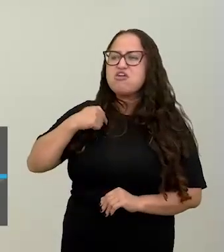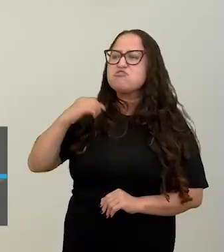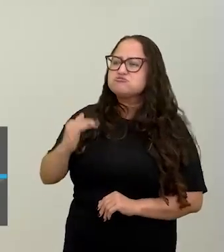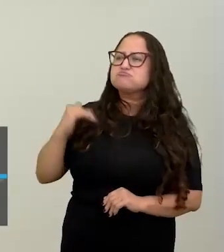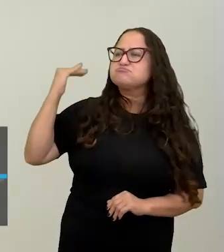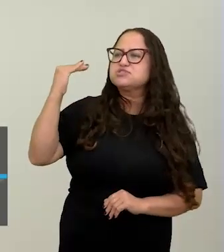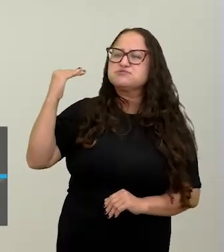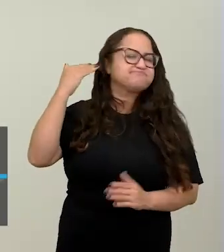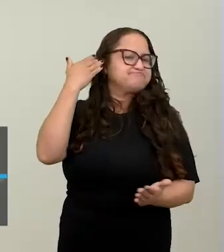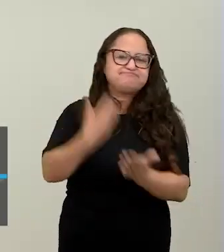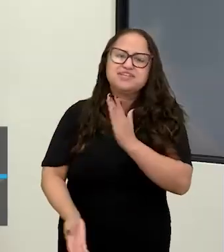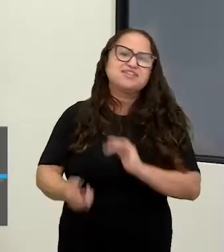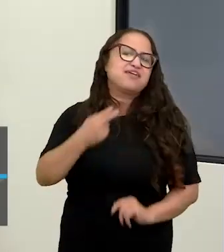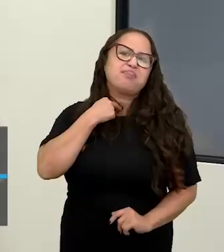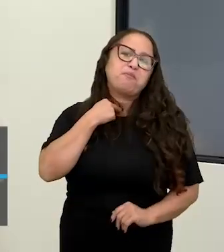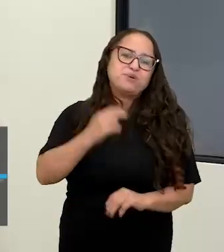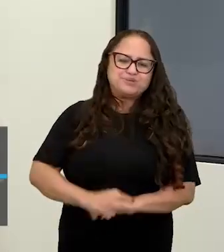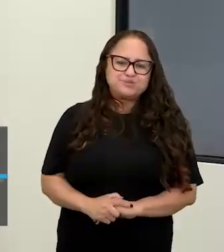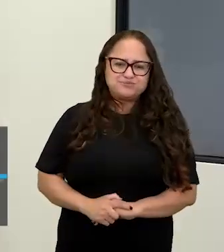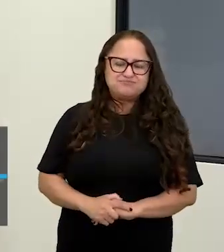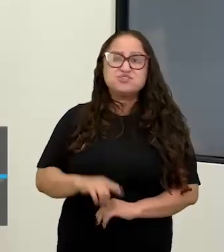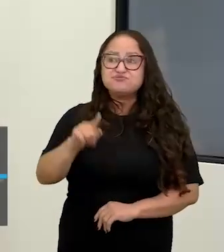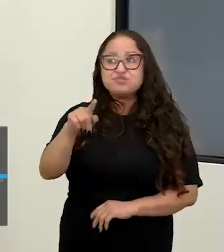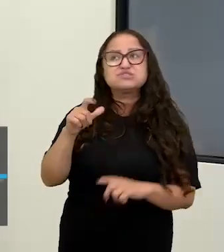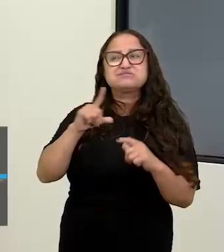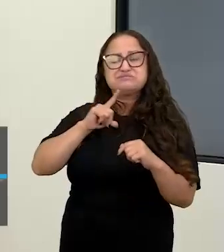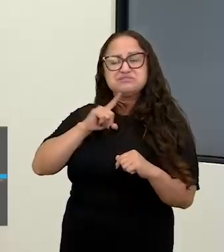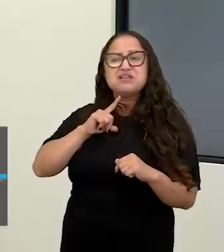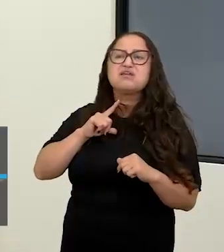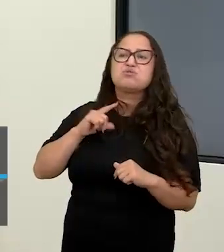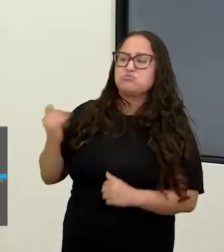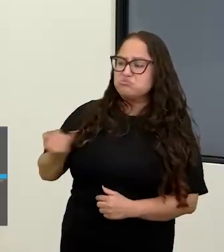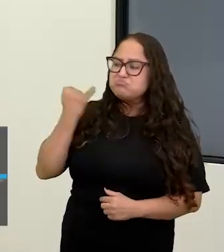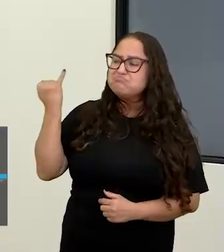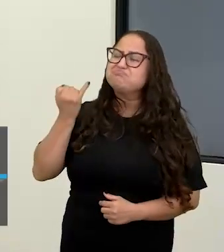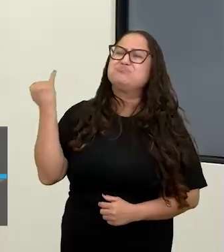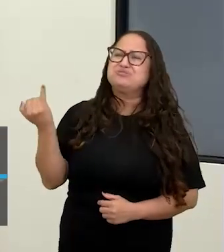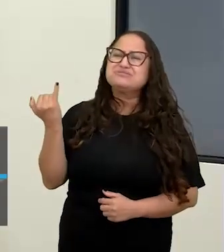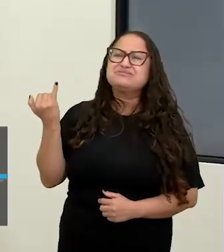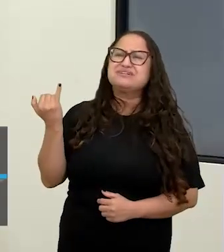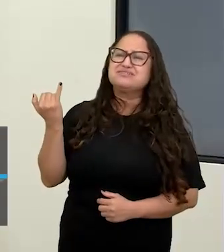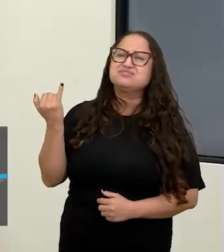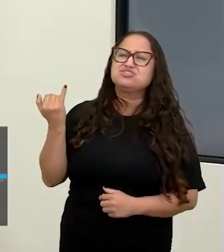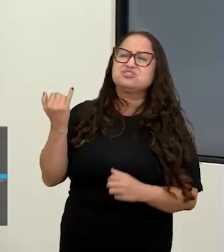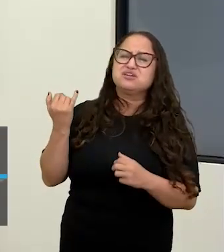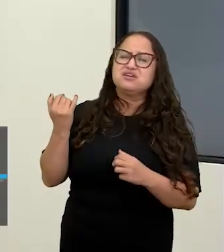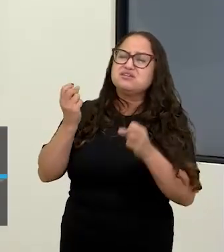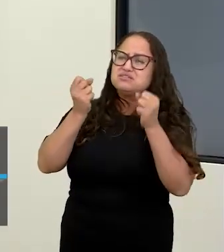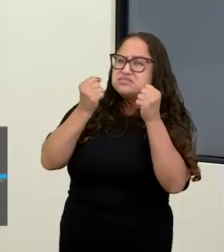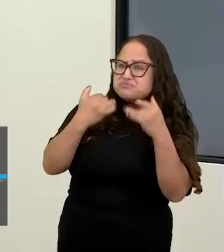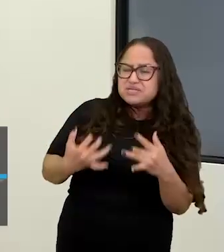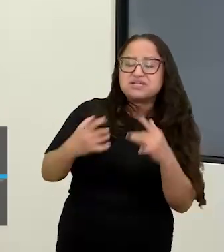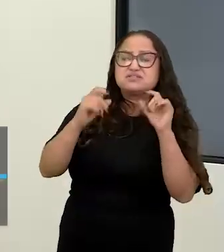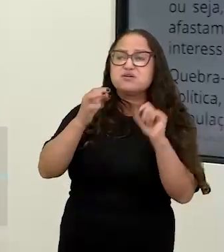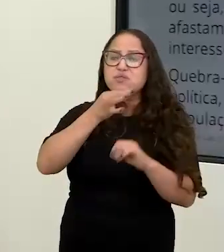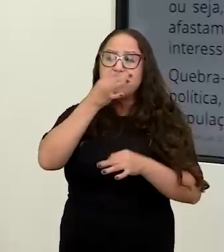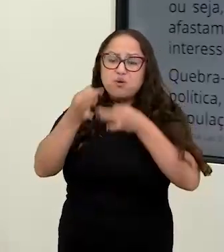posso perder. Eu acho que você trouxe uma questão muito importante, Fabia, quando você fala da questão da